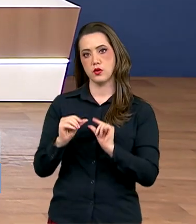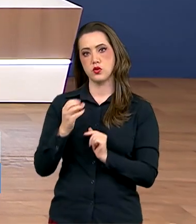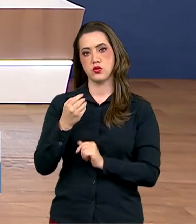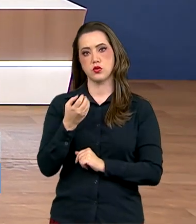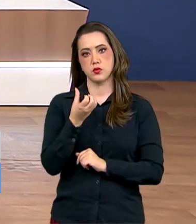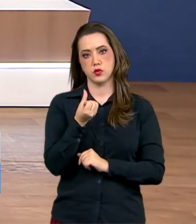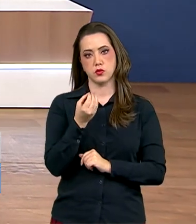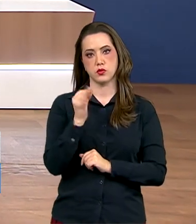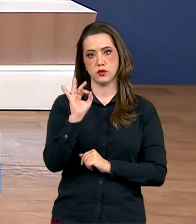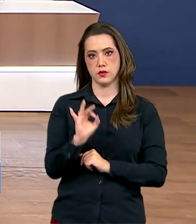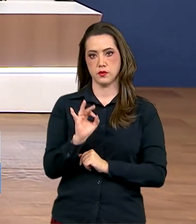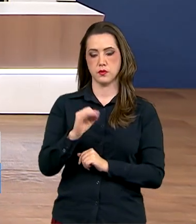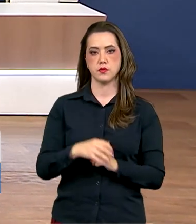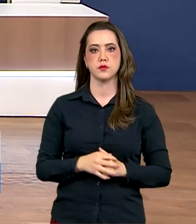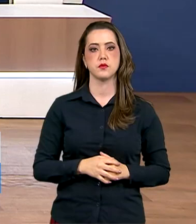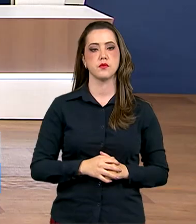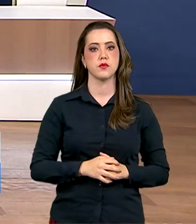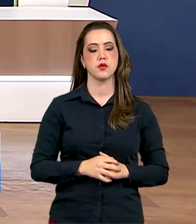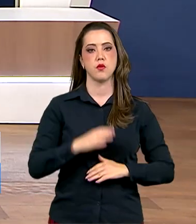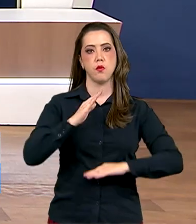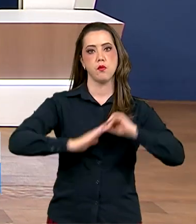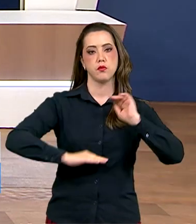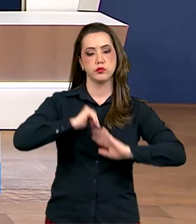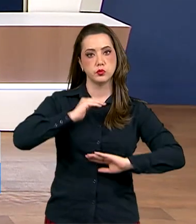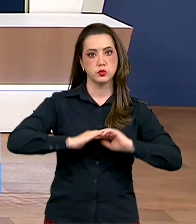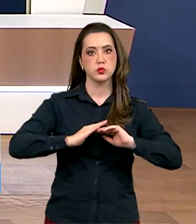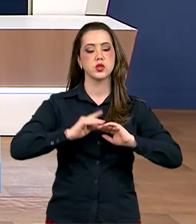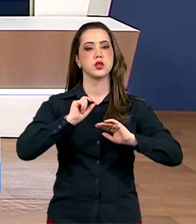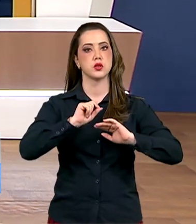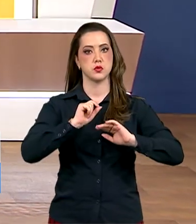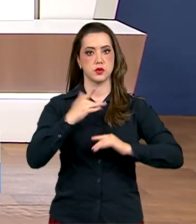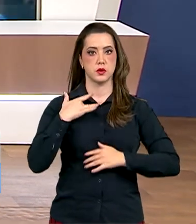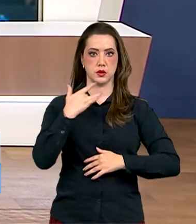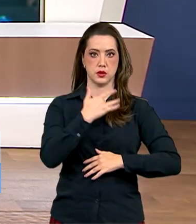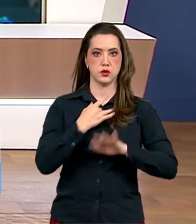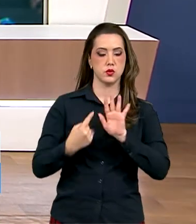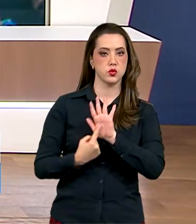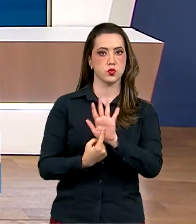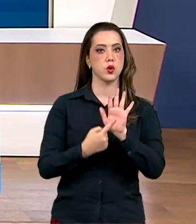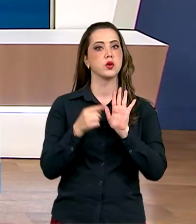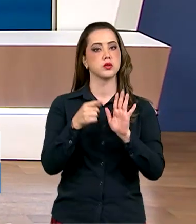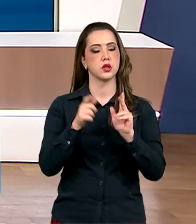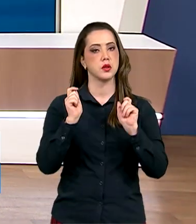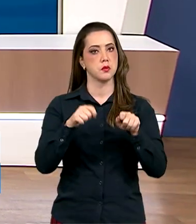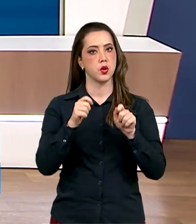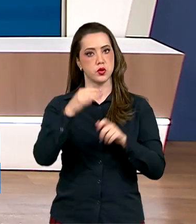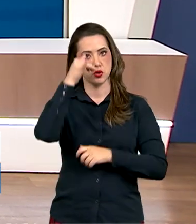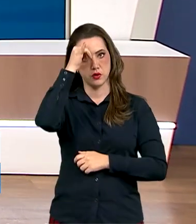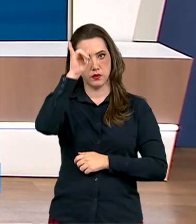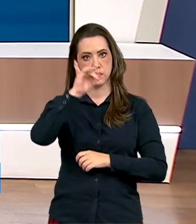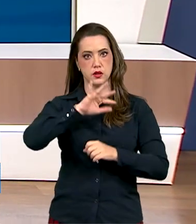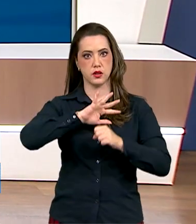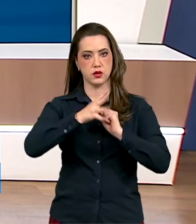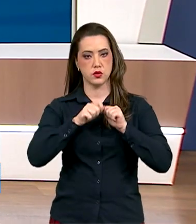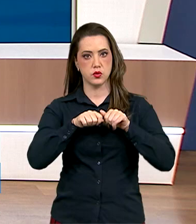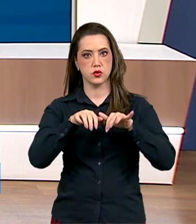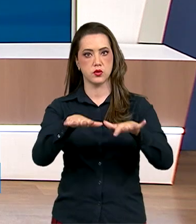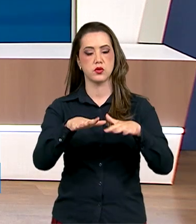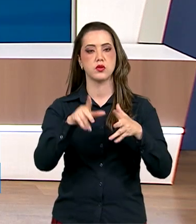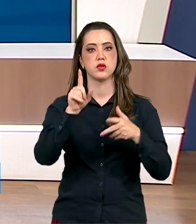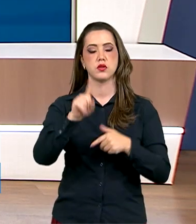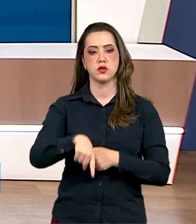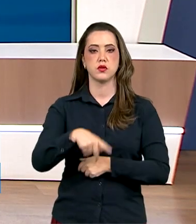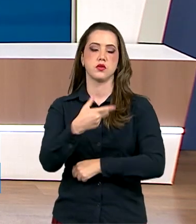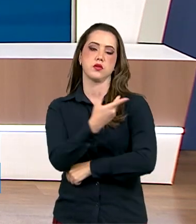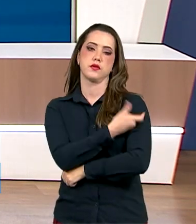quase 60%. E os especialistas reiteram que uma forma de evitar contaminações pela Covid é